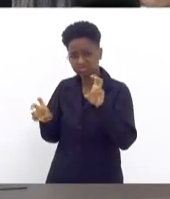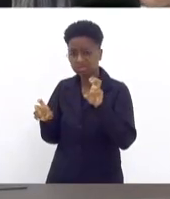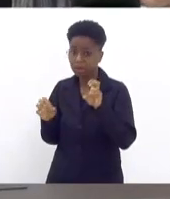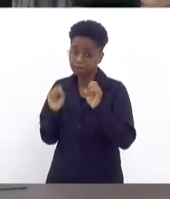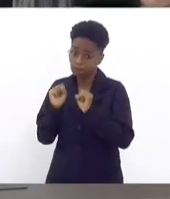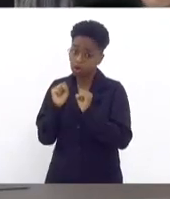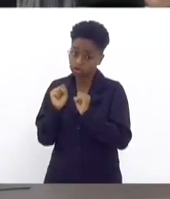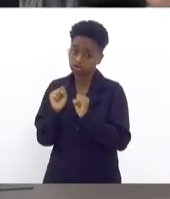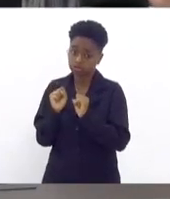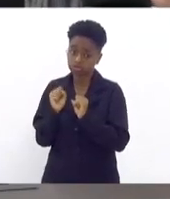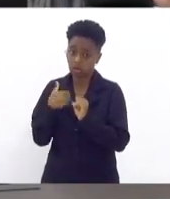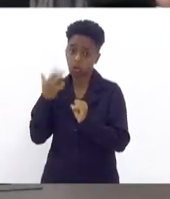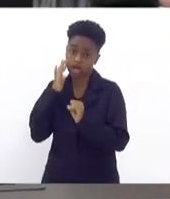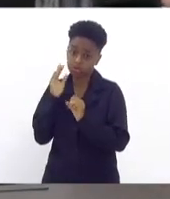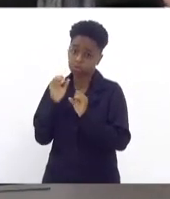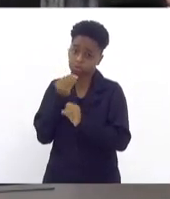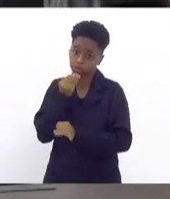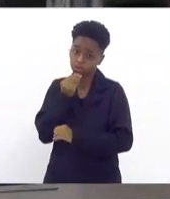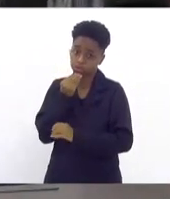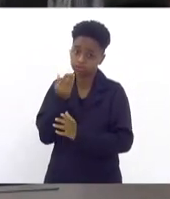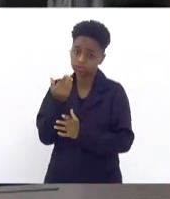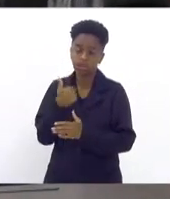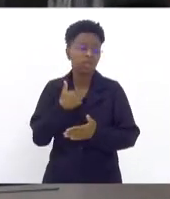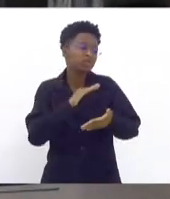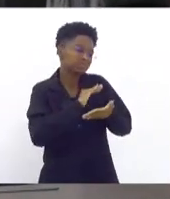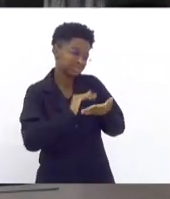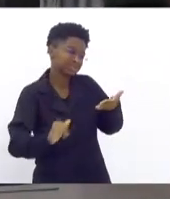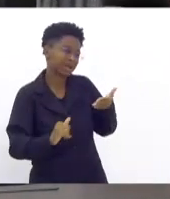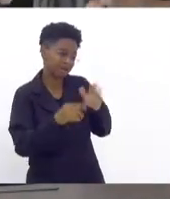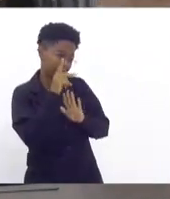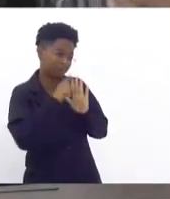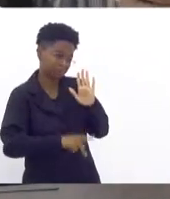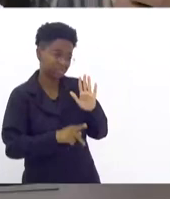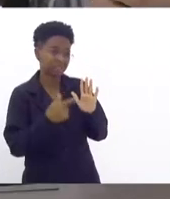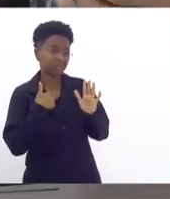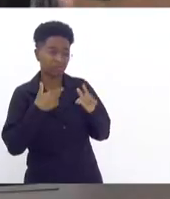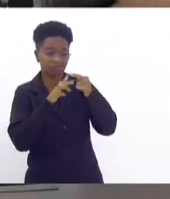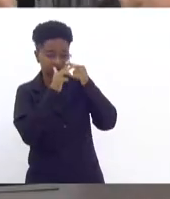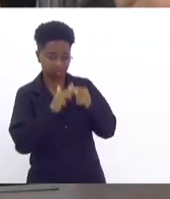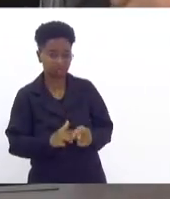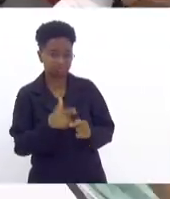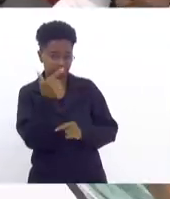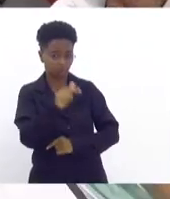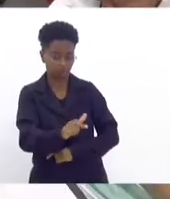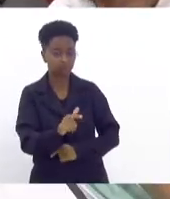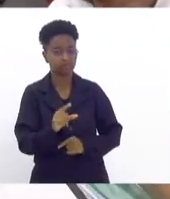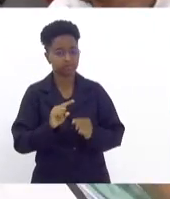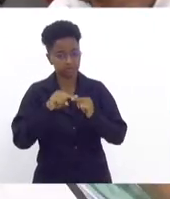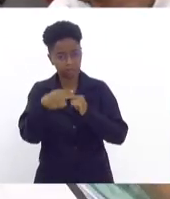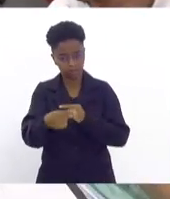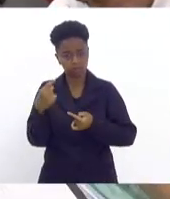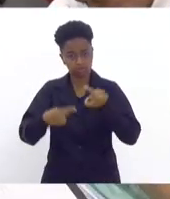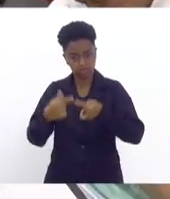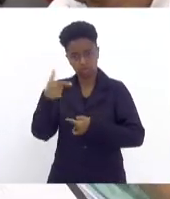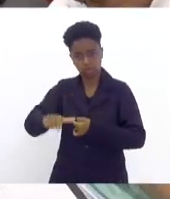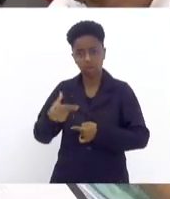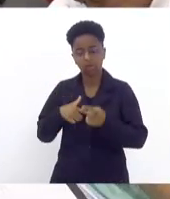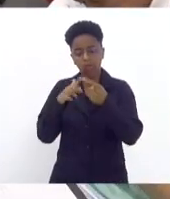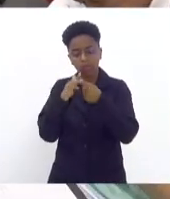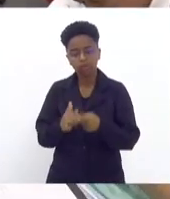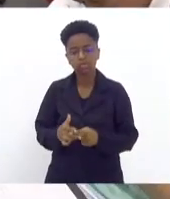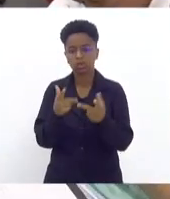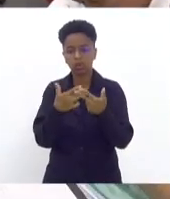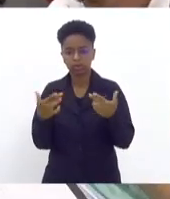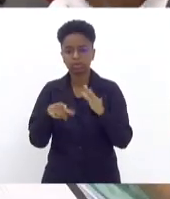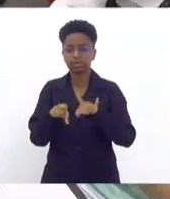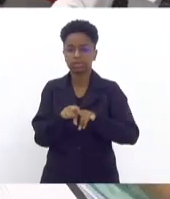a lei federal, eu acho que isso poderia ser... Vou pedir vista ao projeto, retirar de pauta, para fazer essas adequações, o parecer certamente